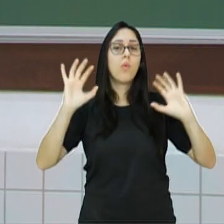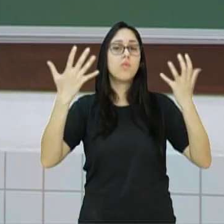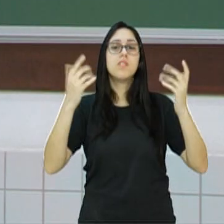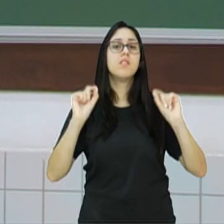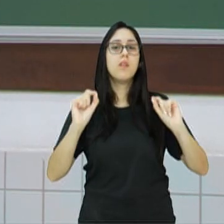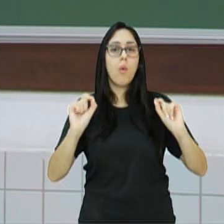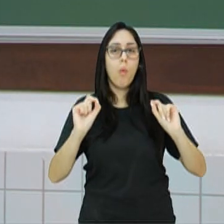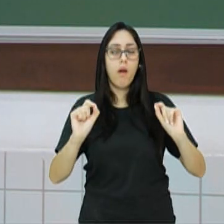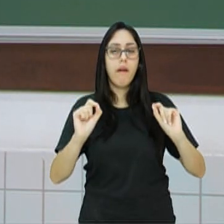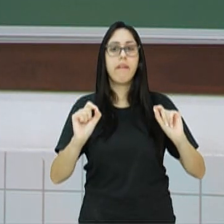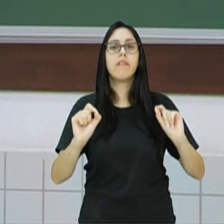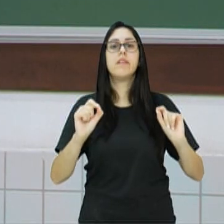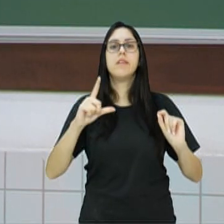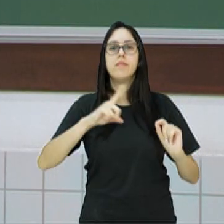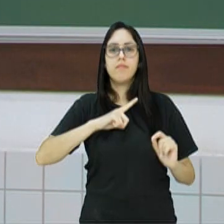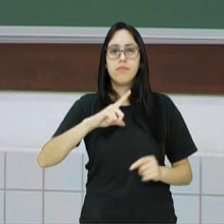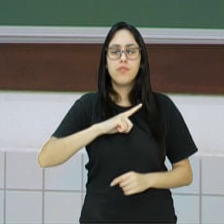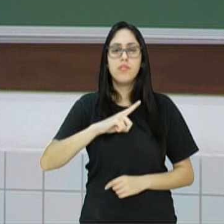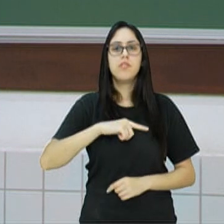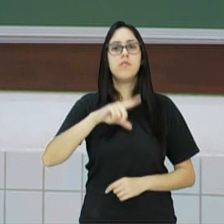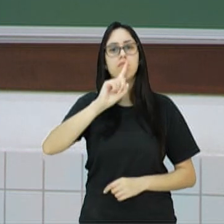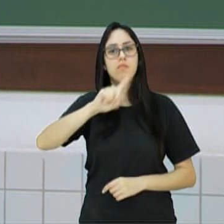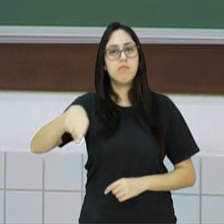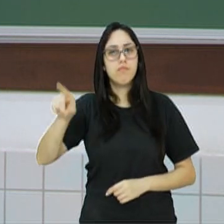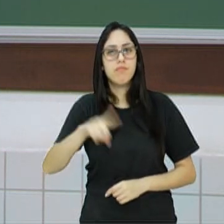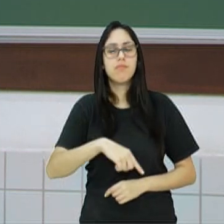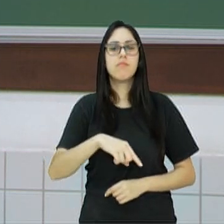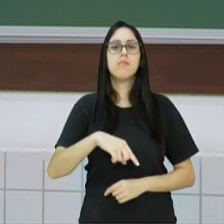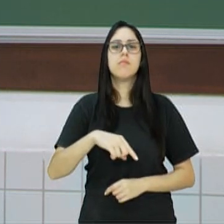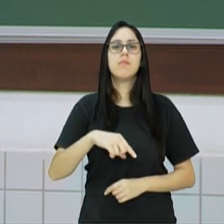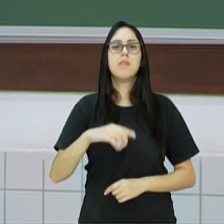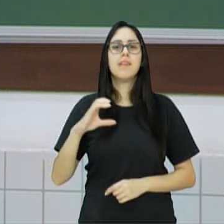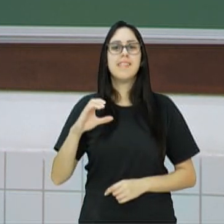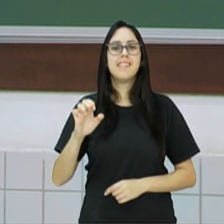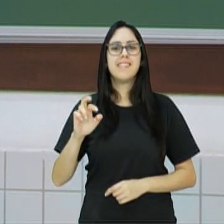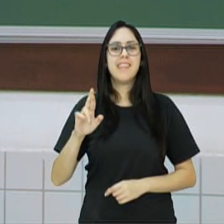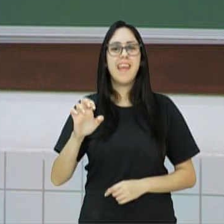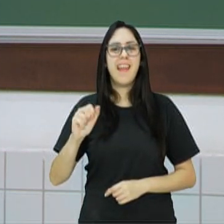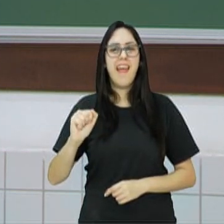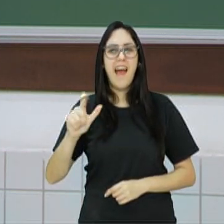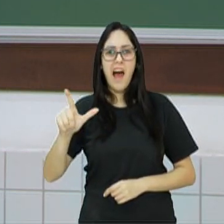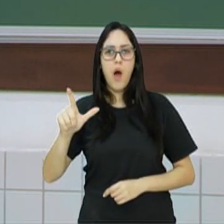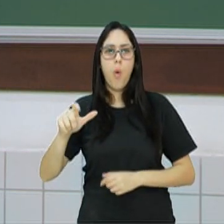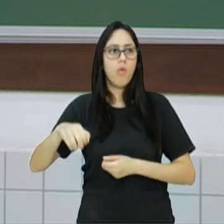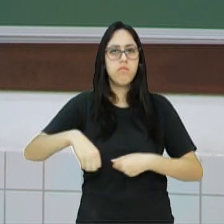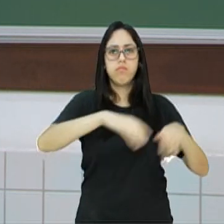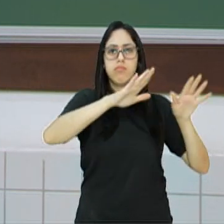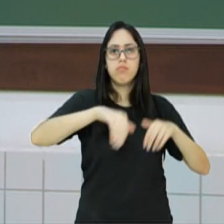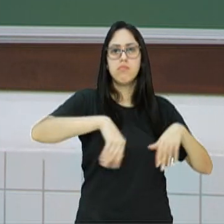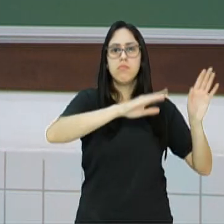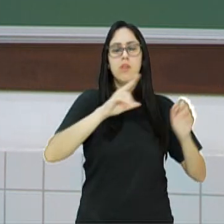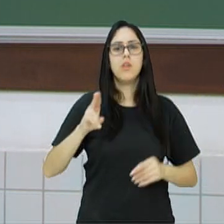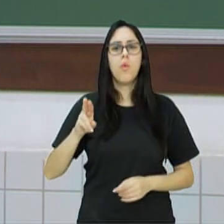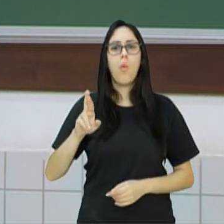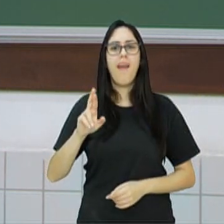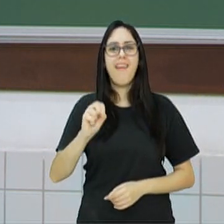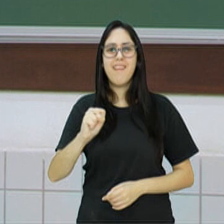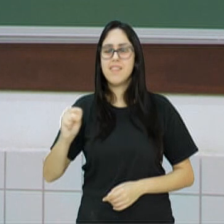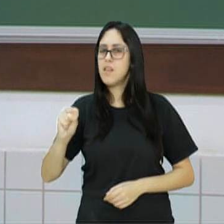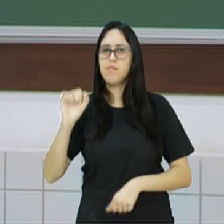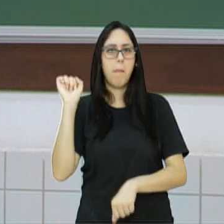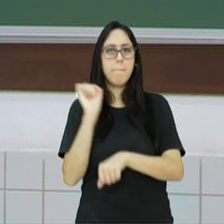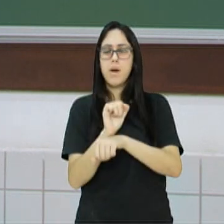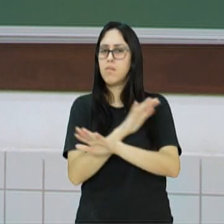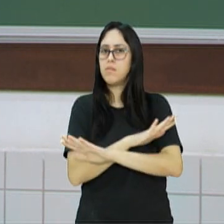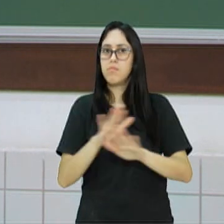suspensão, uma delas é a suspensão de importação de cereais para o país soviético, né? A União Soviética dependia em grande